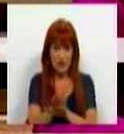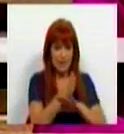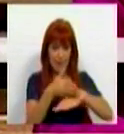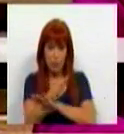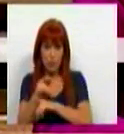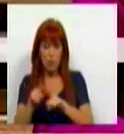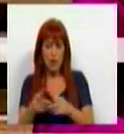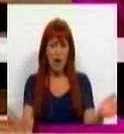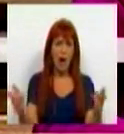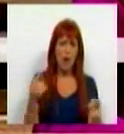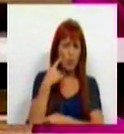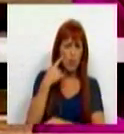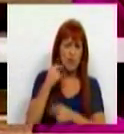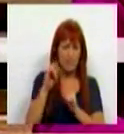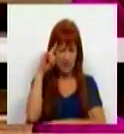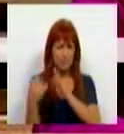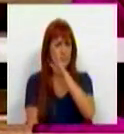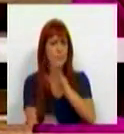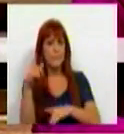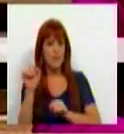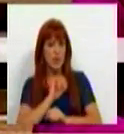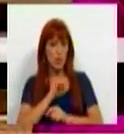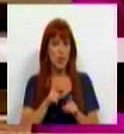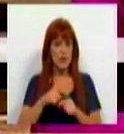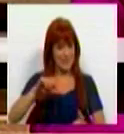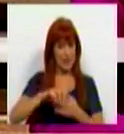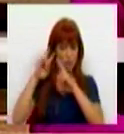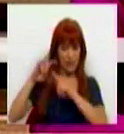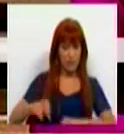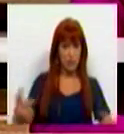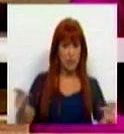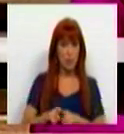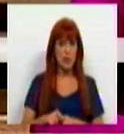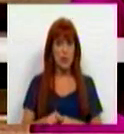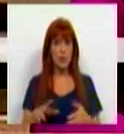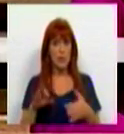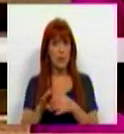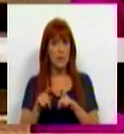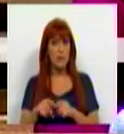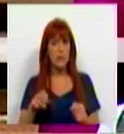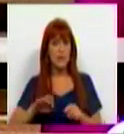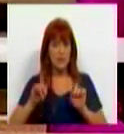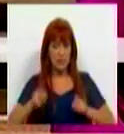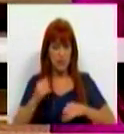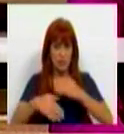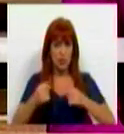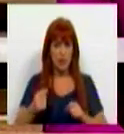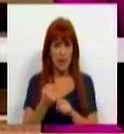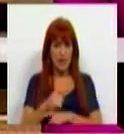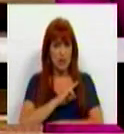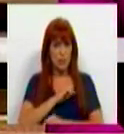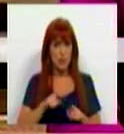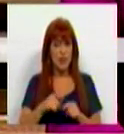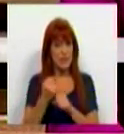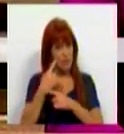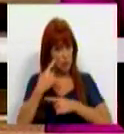setores, mobilizando conhecimento e criatividade dos nossos centros de investigação, incubadoras, startups, entidades privadas e